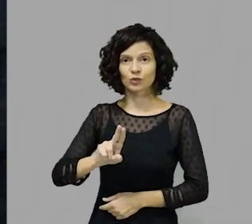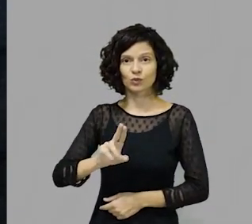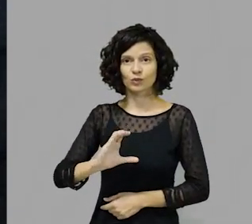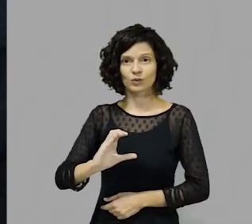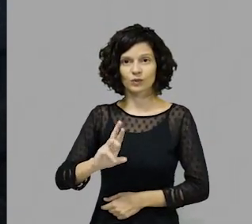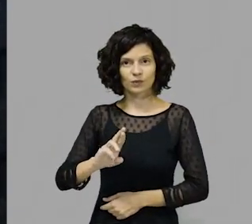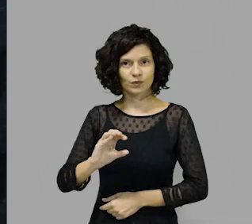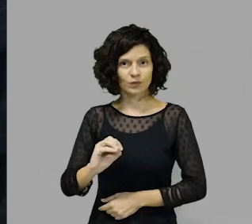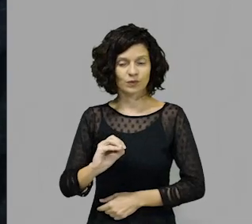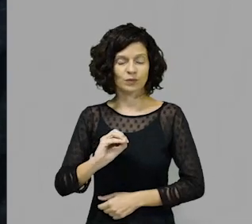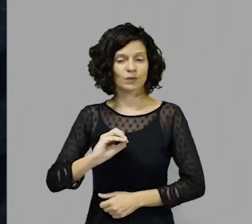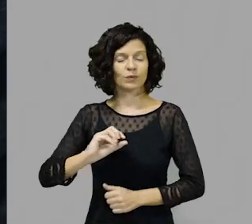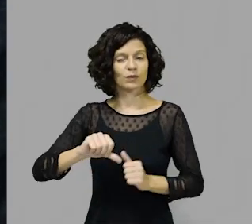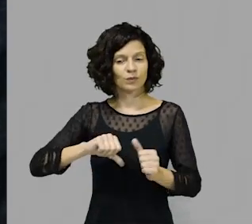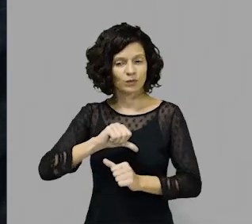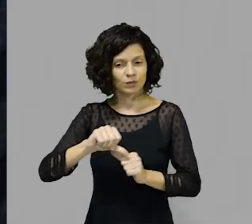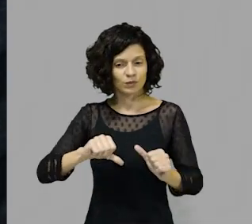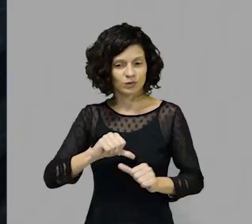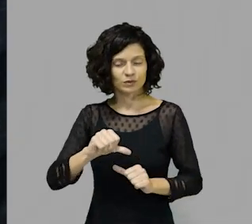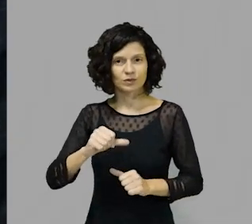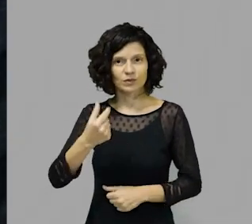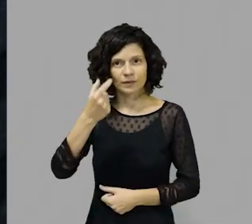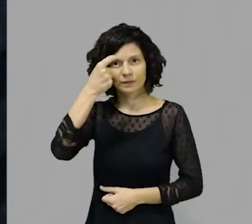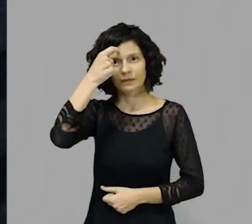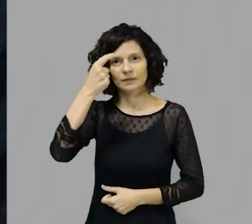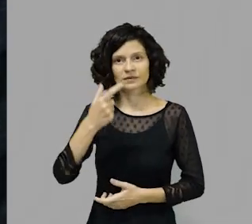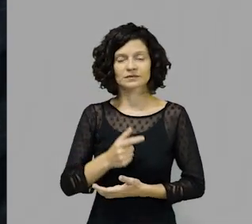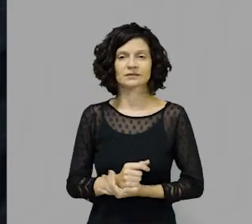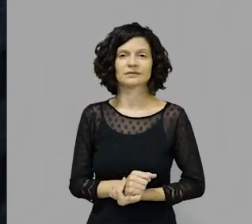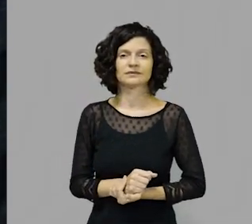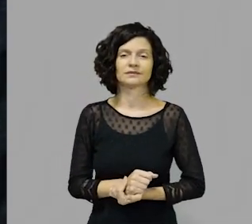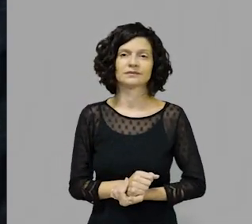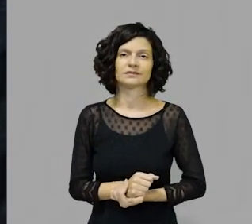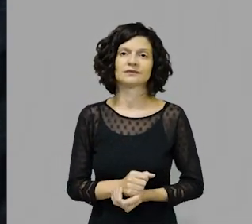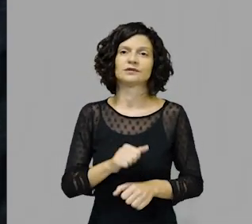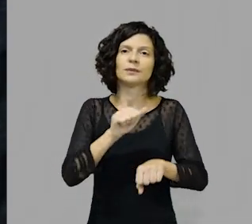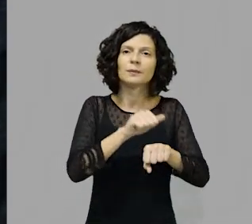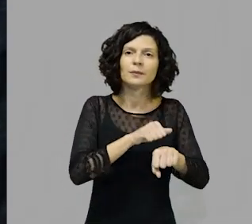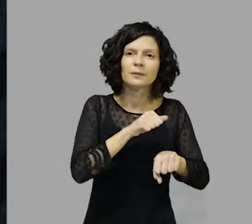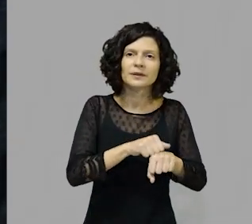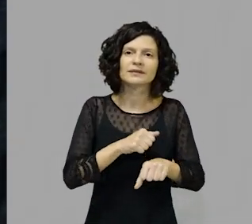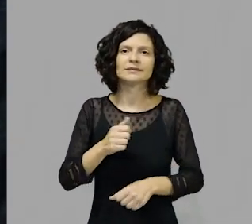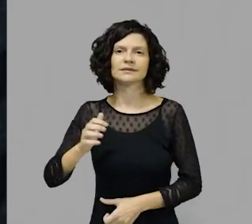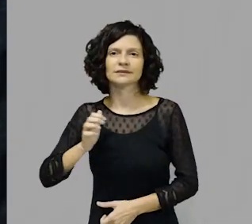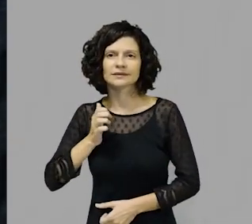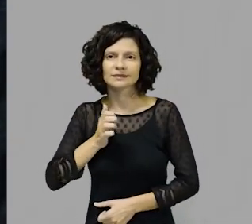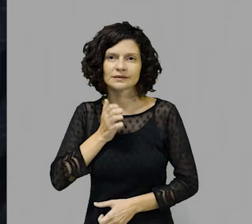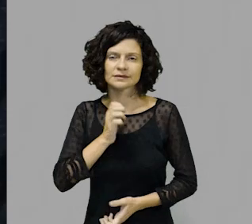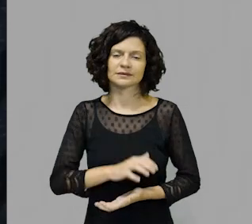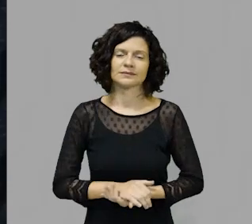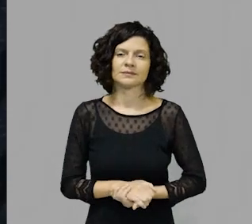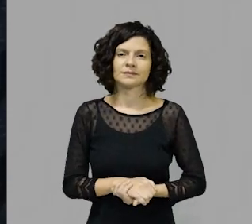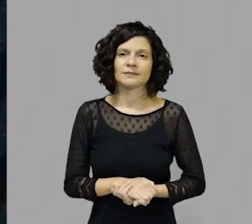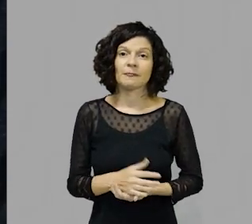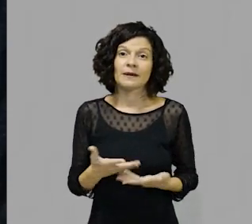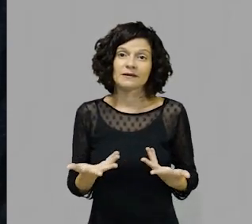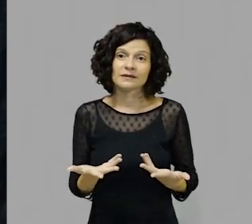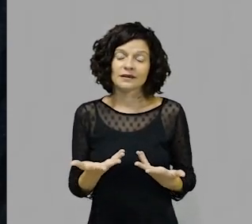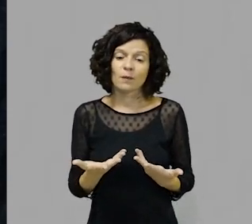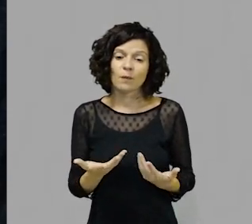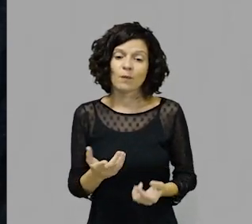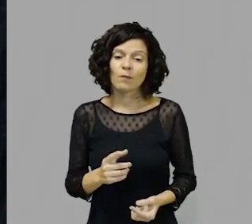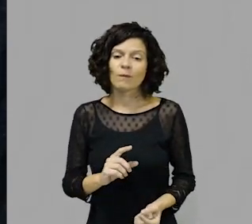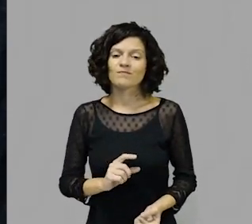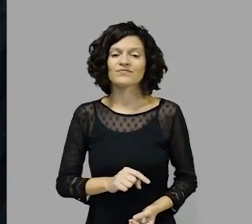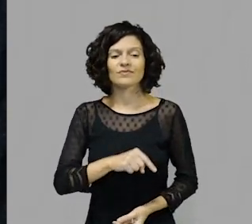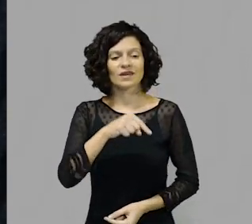do povo europeu acerca disso, da riqueza e da pobreza também. E aí passa-se a individualizar a